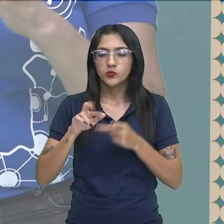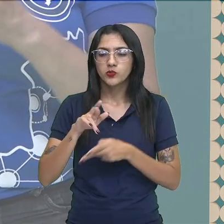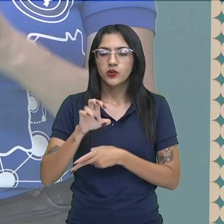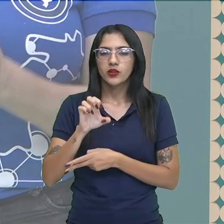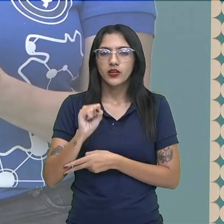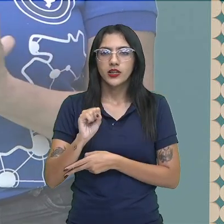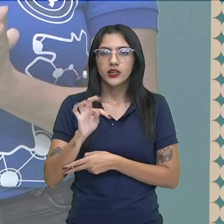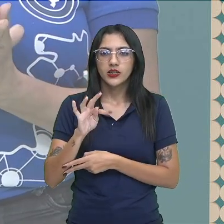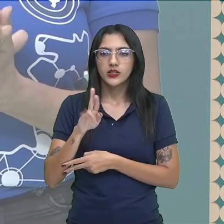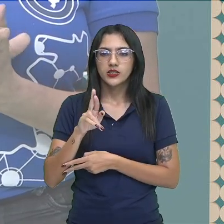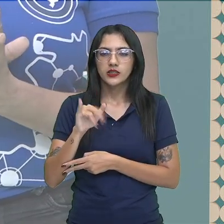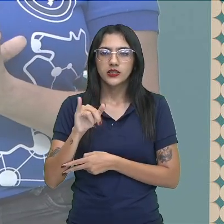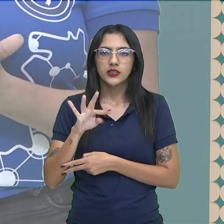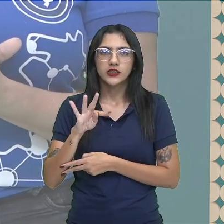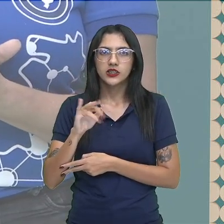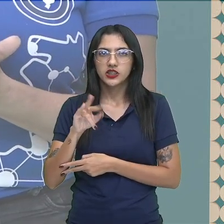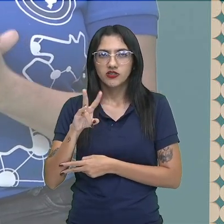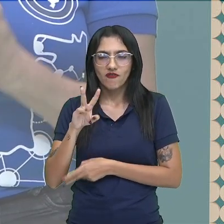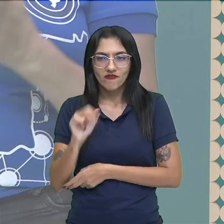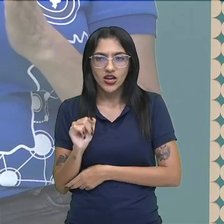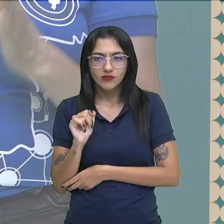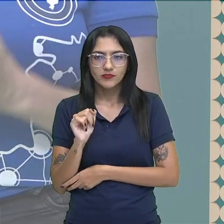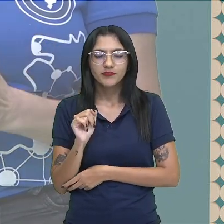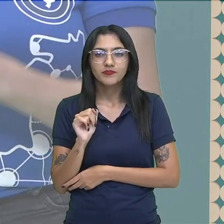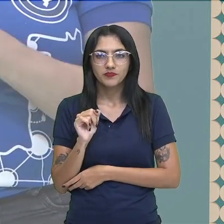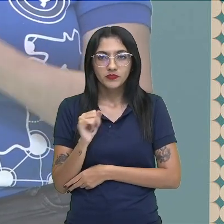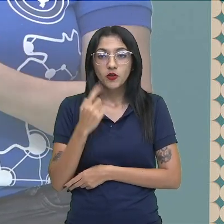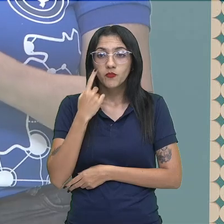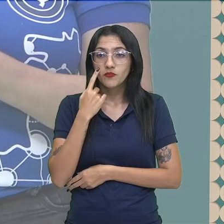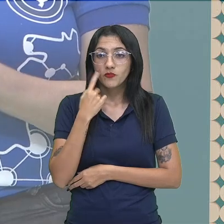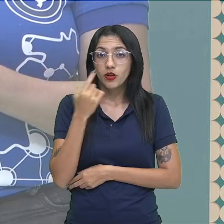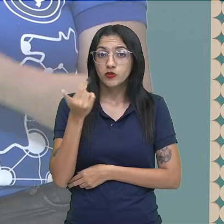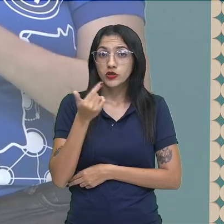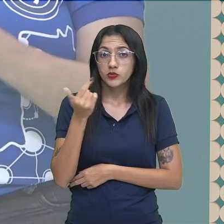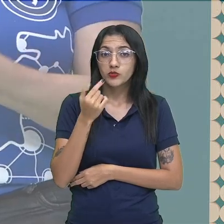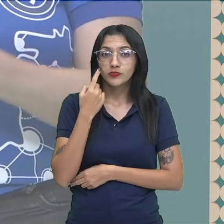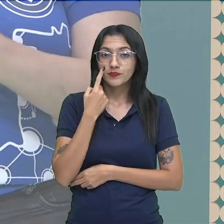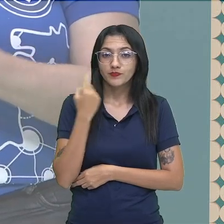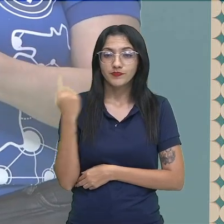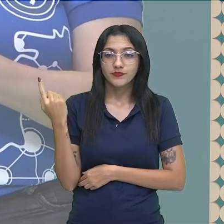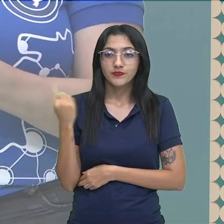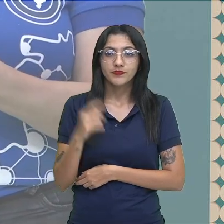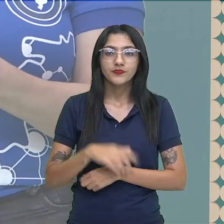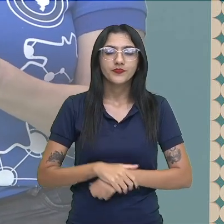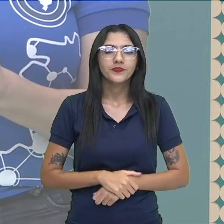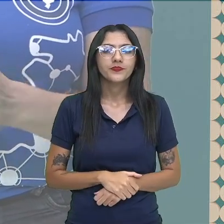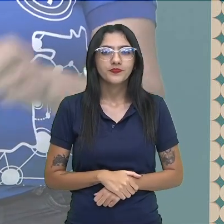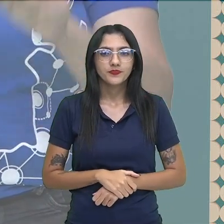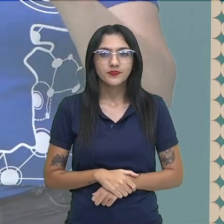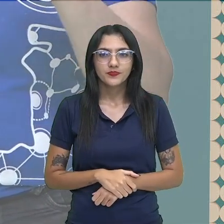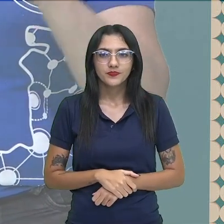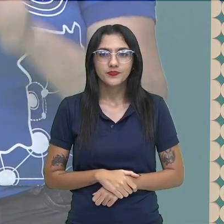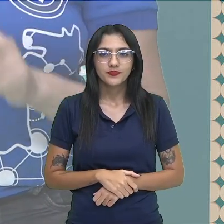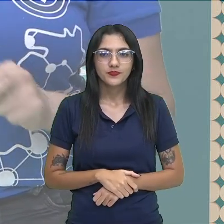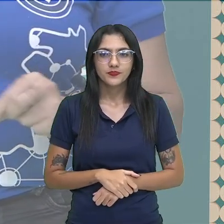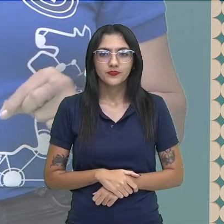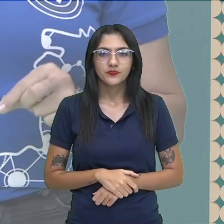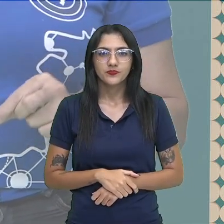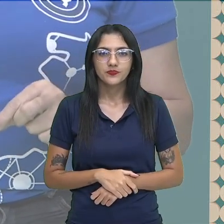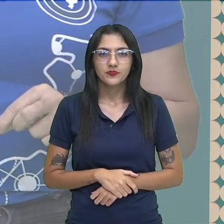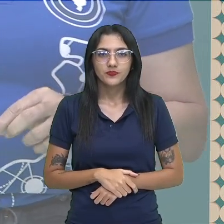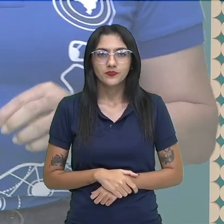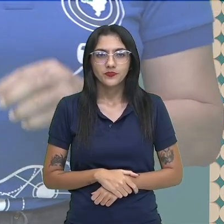tá? Então, vamos ver quando a oração é subordinada restritiva, adjetiva restritiva. É aquela